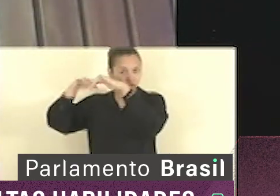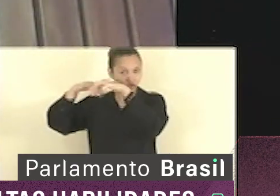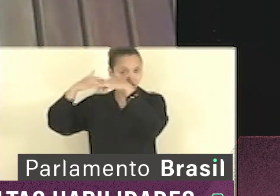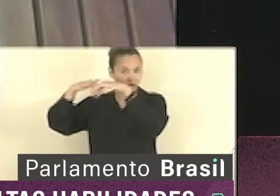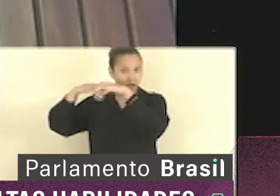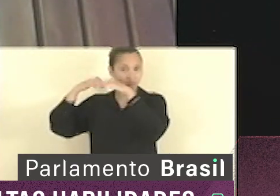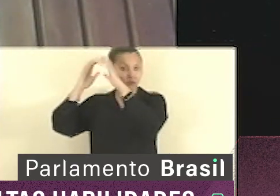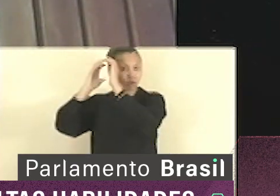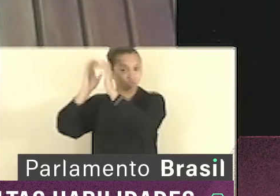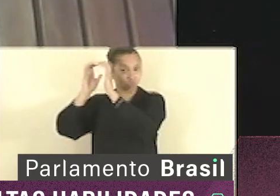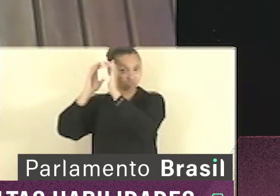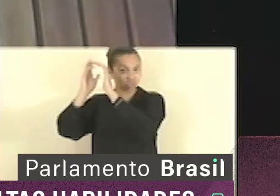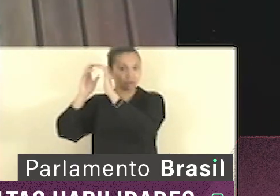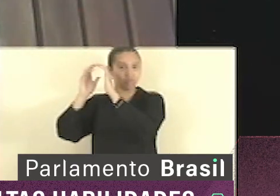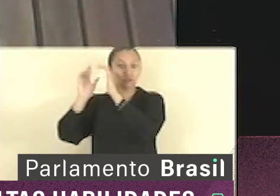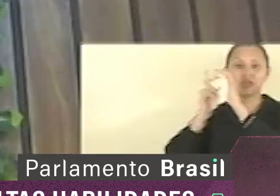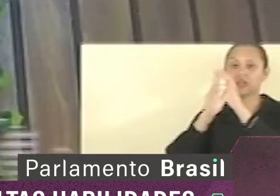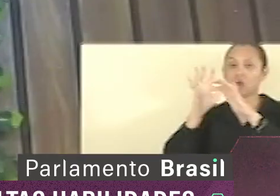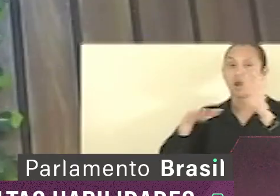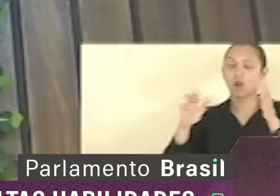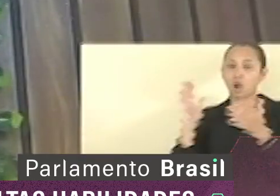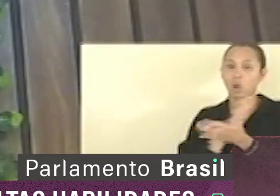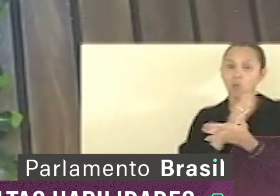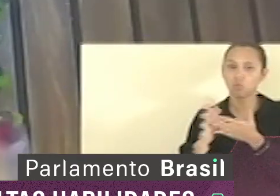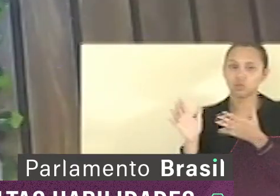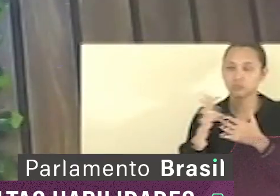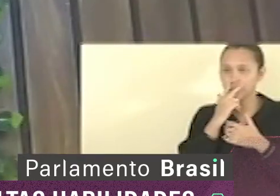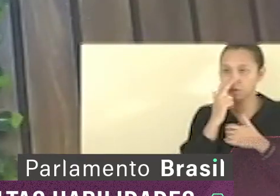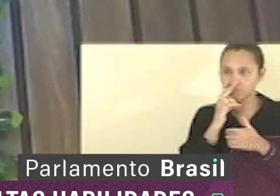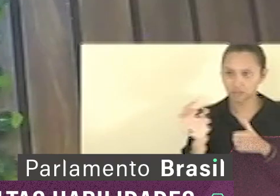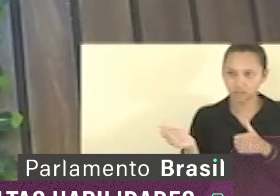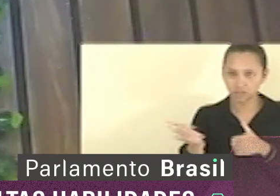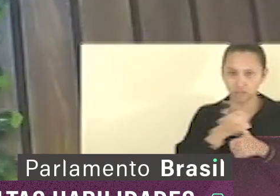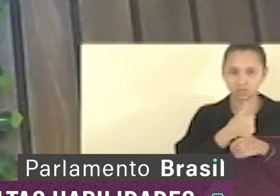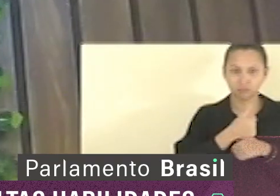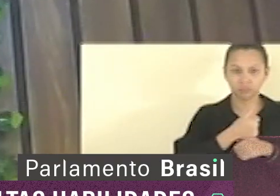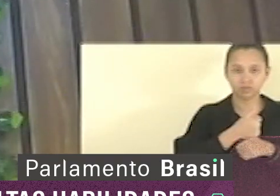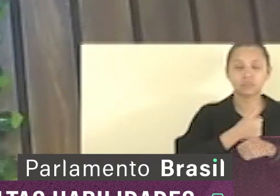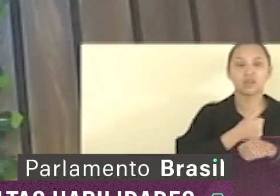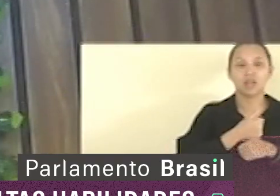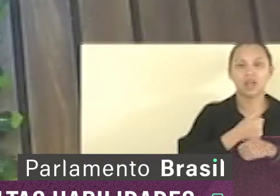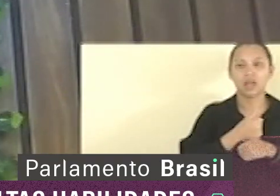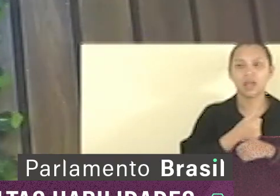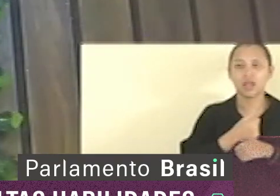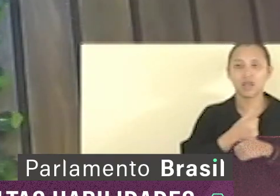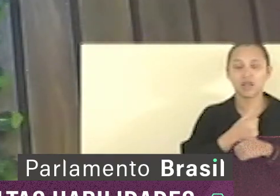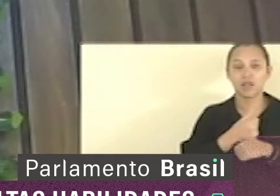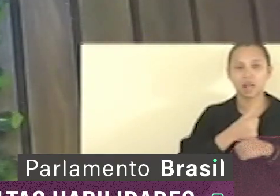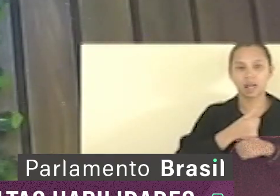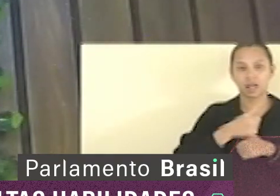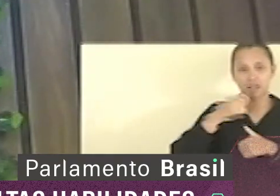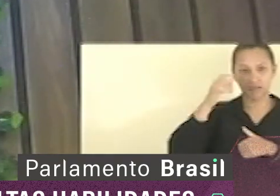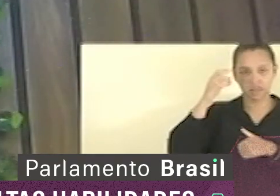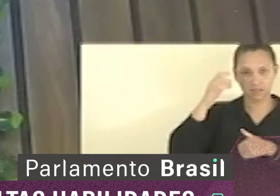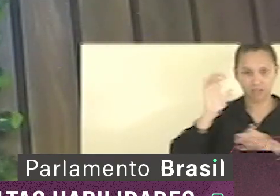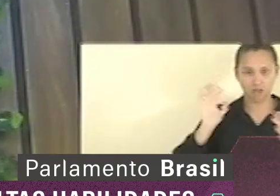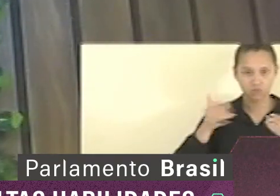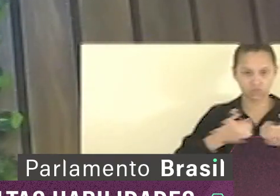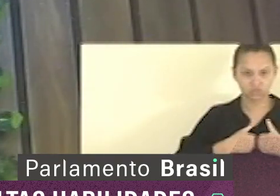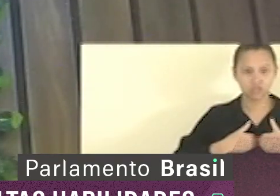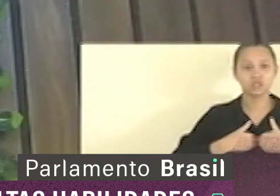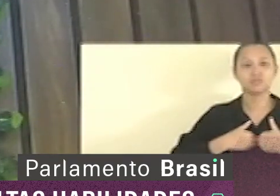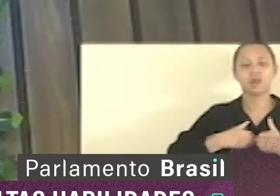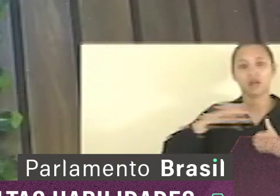a dificuldade de diagnóstico. Principalmente TEA, autismo, TDAH, TOD